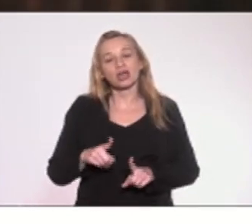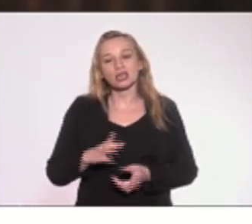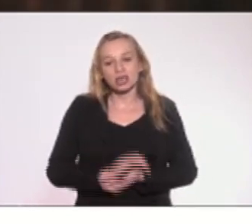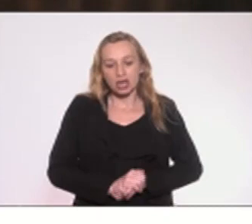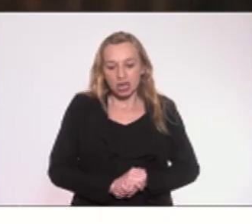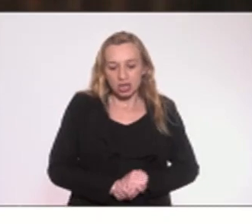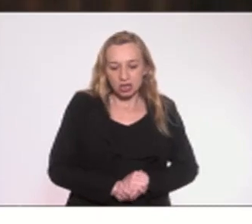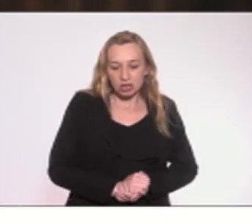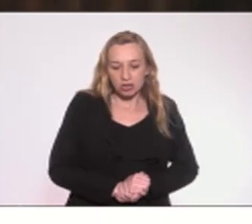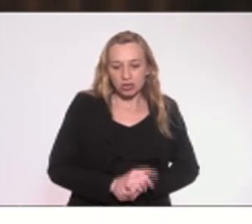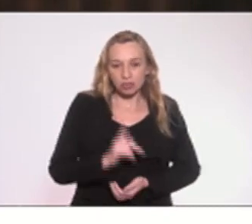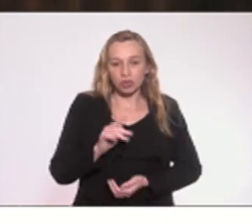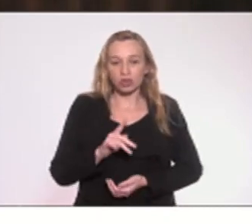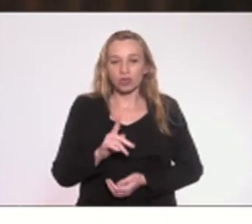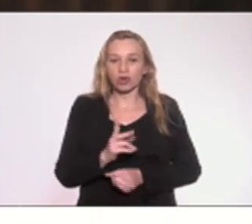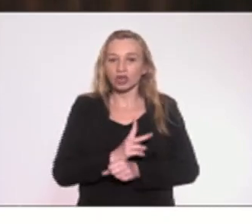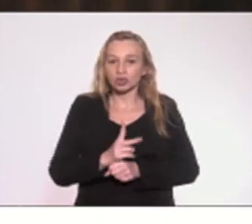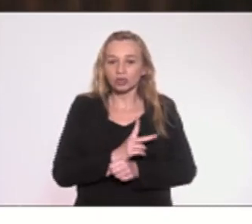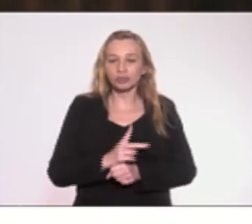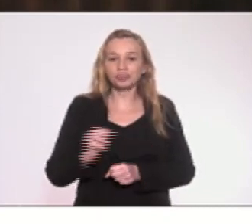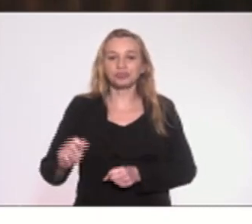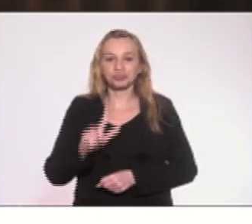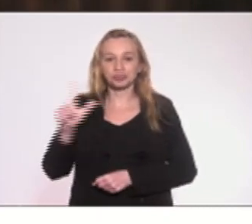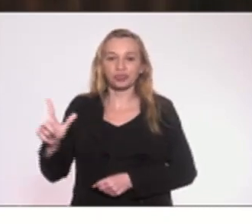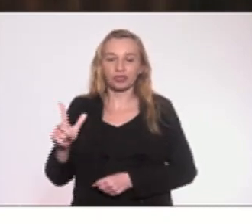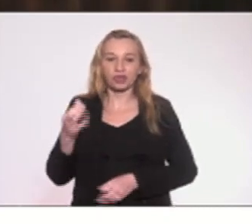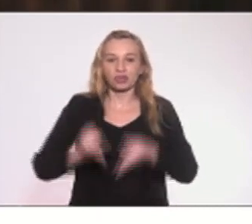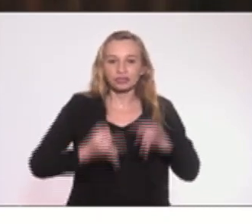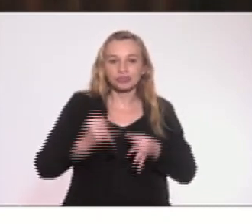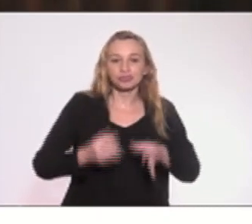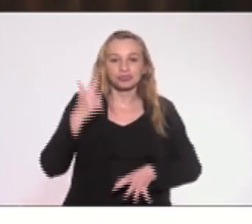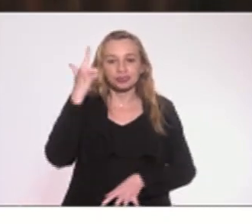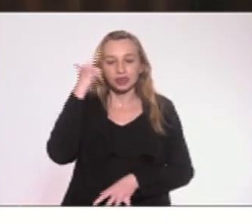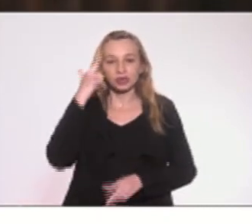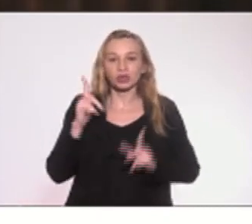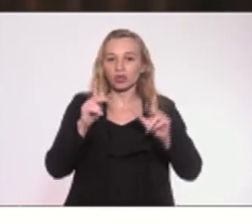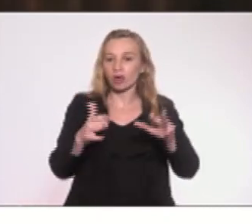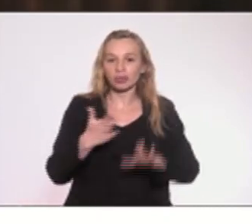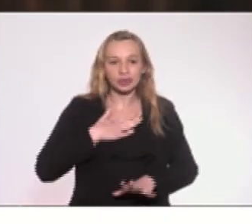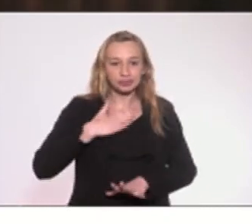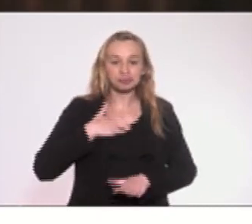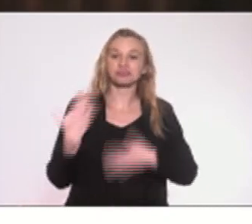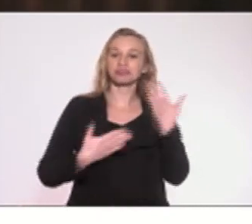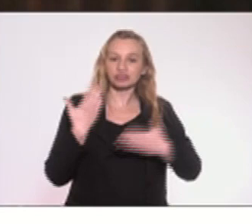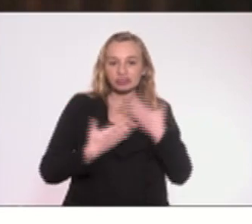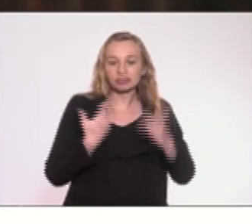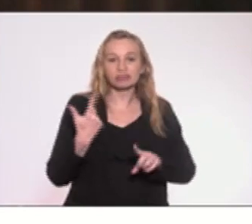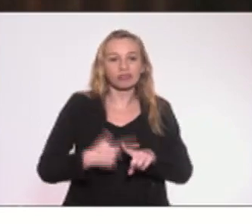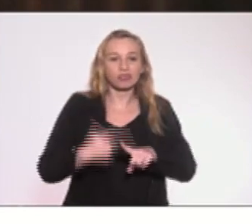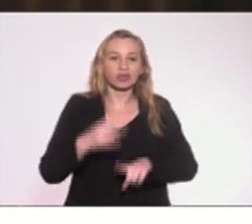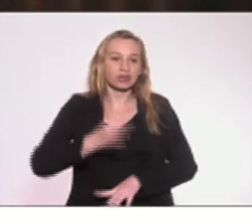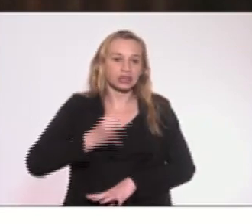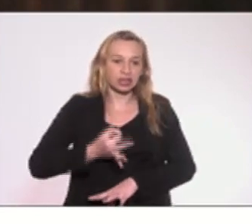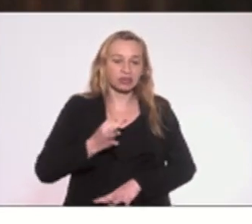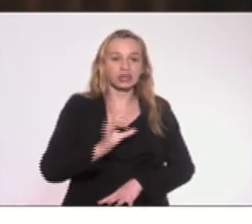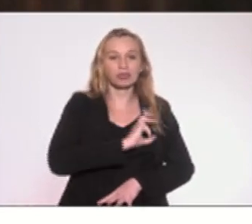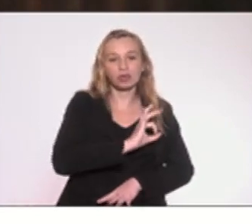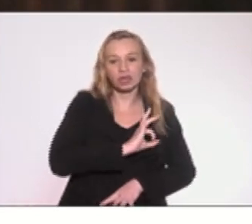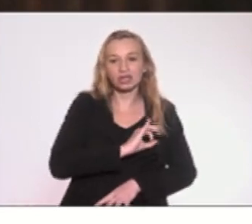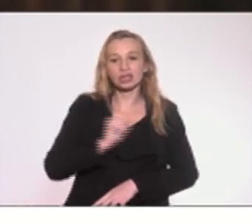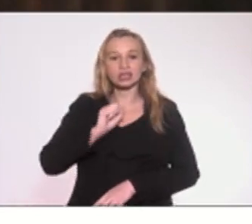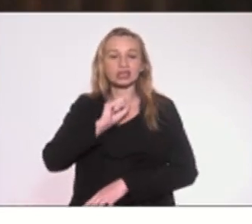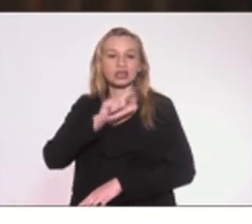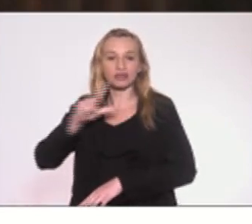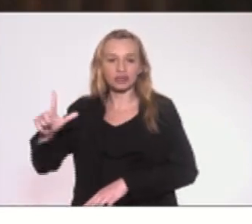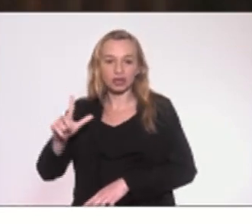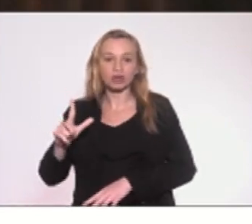o Procurador-Geral de Justiça pensou da mesma forma do que eu, o que me alegra muito, porque certamente a Polícia Civil e o Ministério